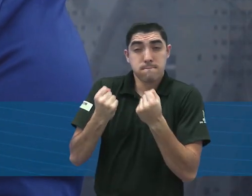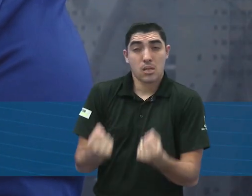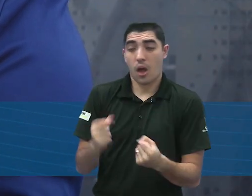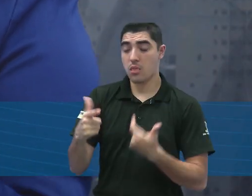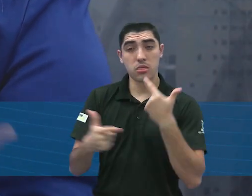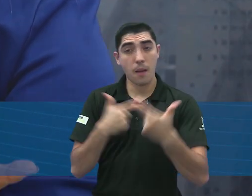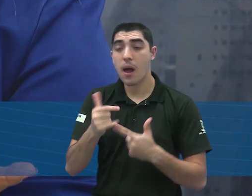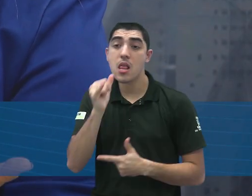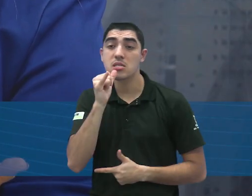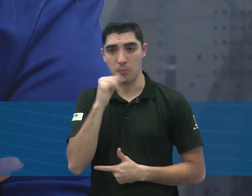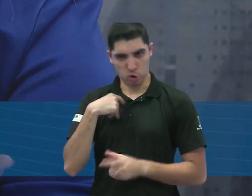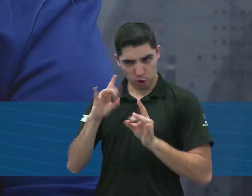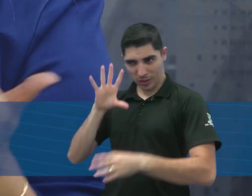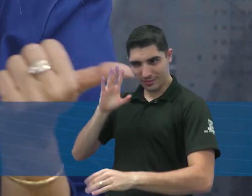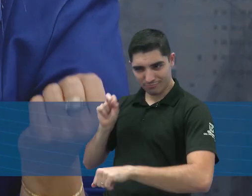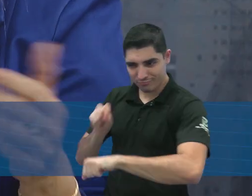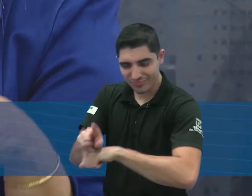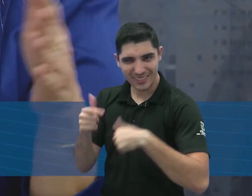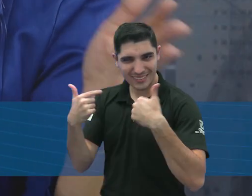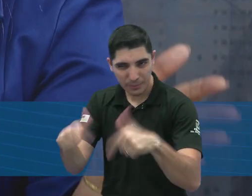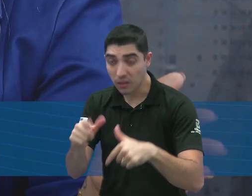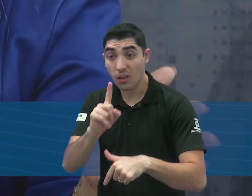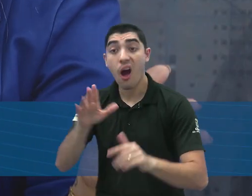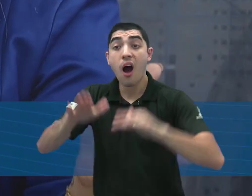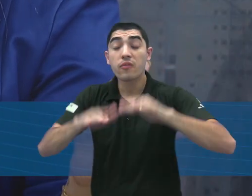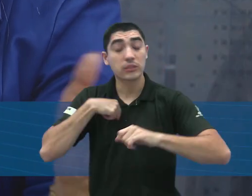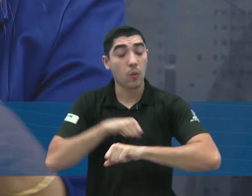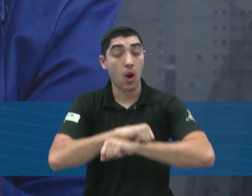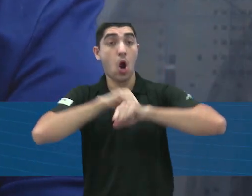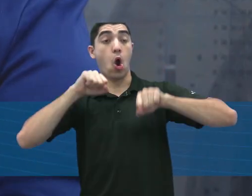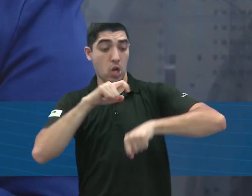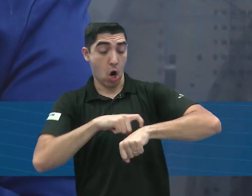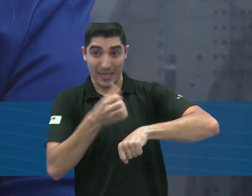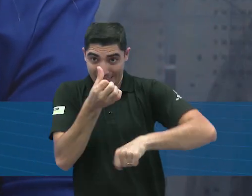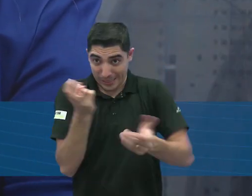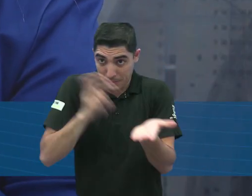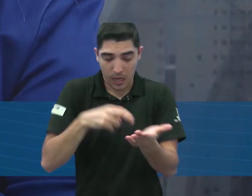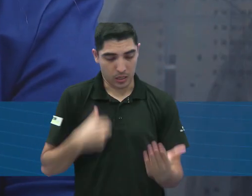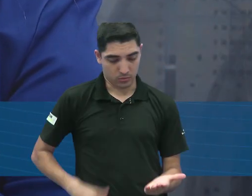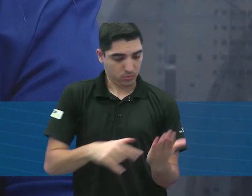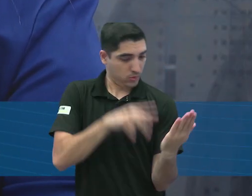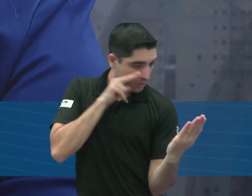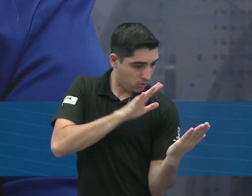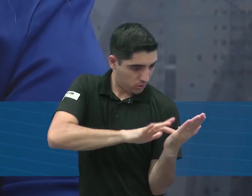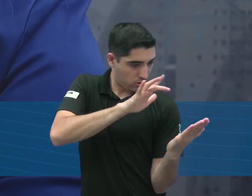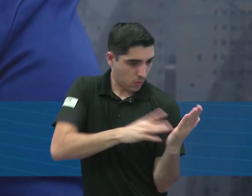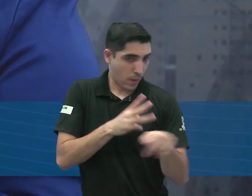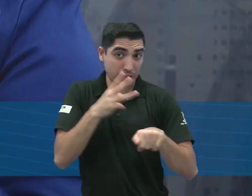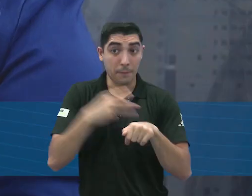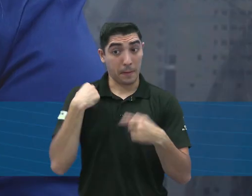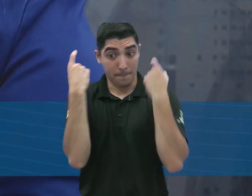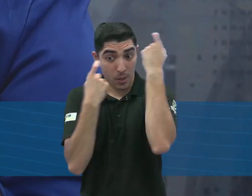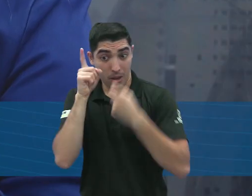ele começa antes do trabalho, né? Então começa lá às 6 horas da manhã, a hora que eu acordo, eu já pego o celular, já estou vendo ali o WhatsApp, demandas, né? Uma